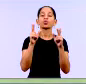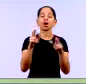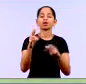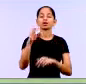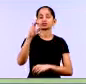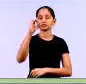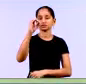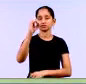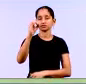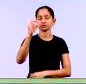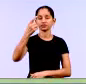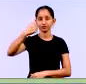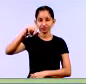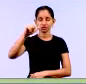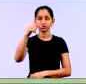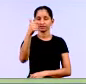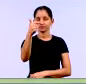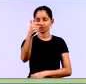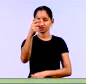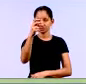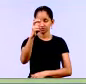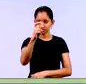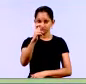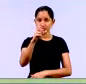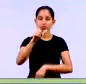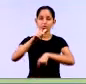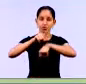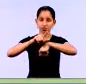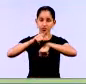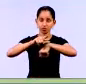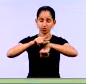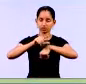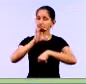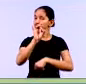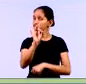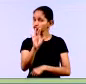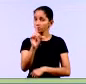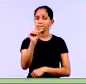0,25 horas. Então, a hora padrão é de